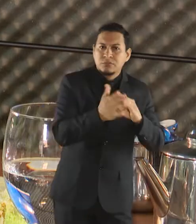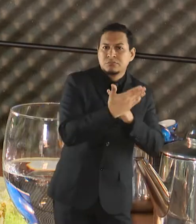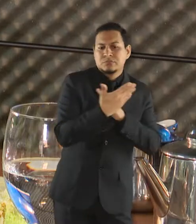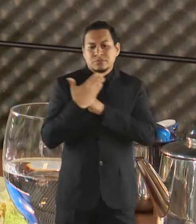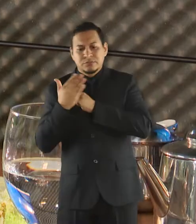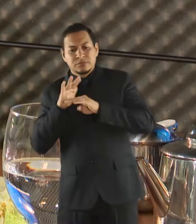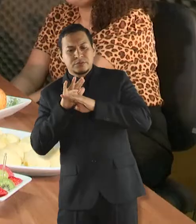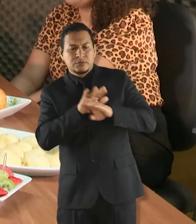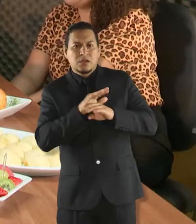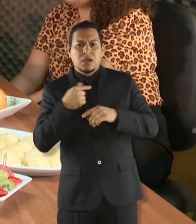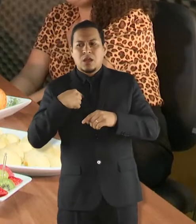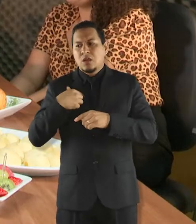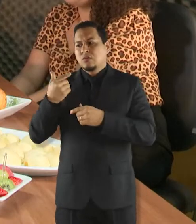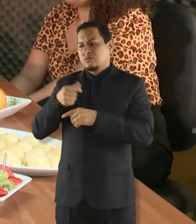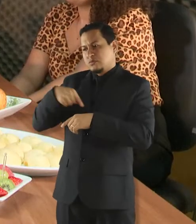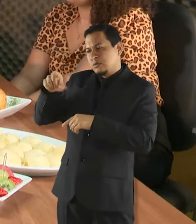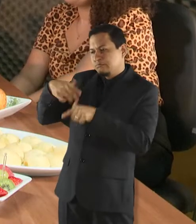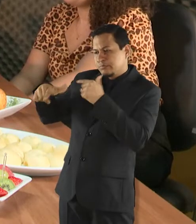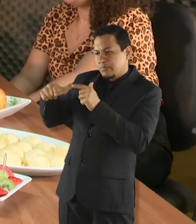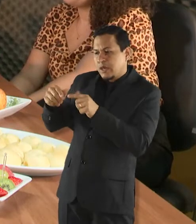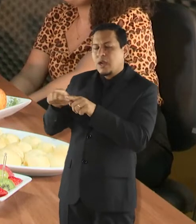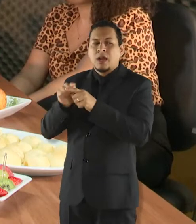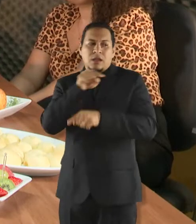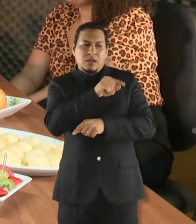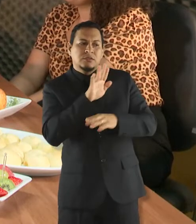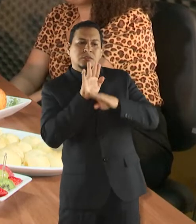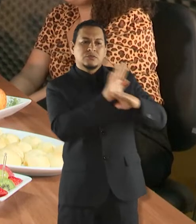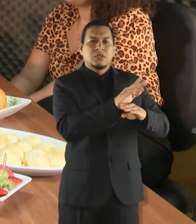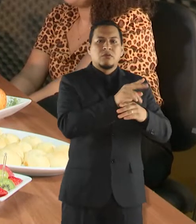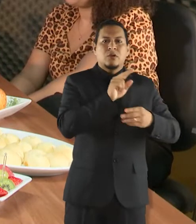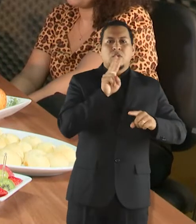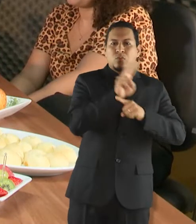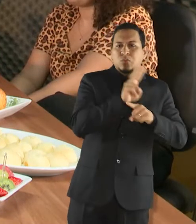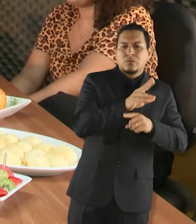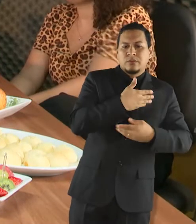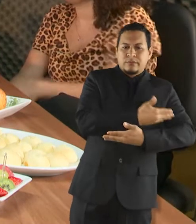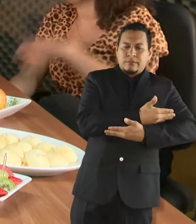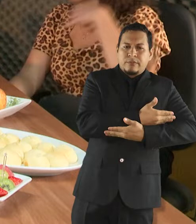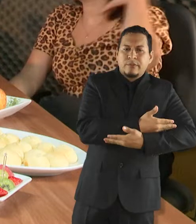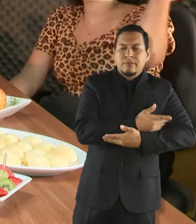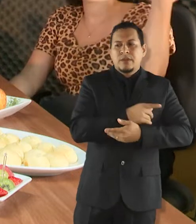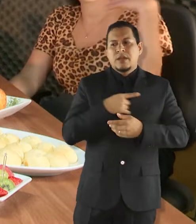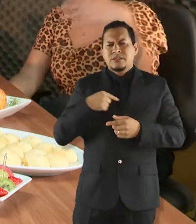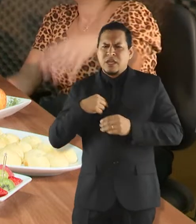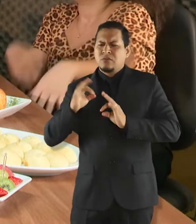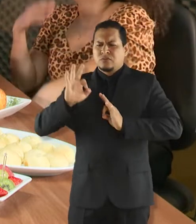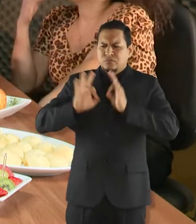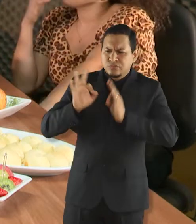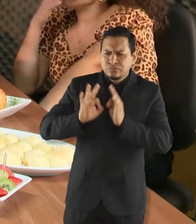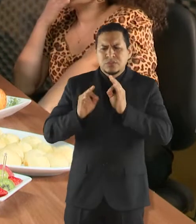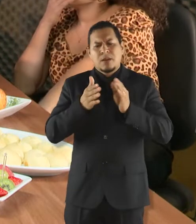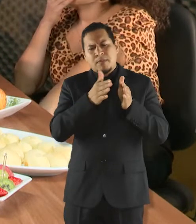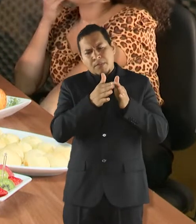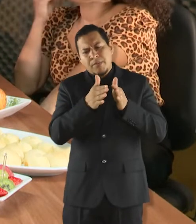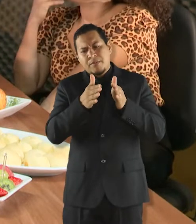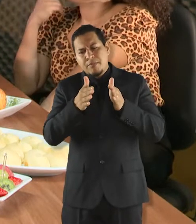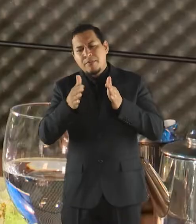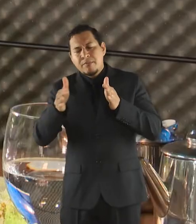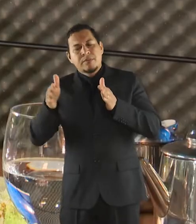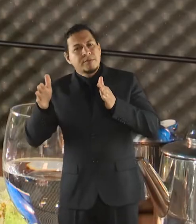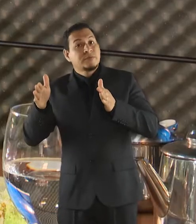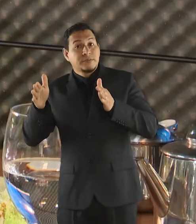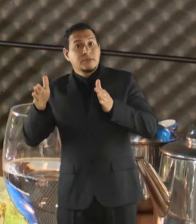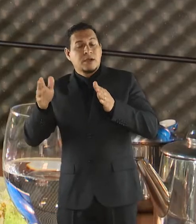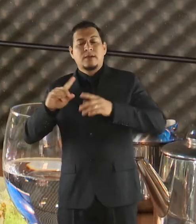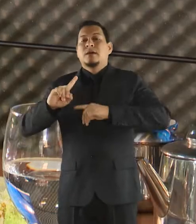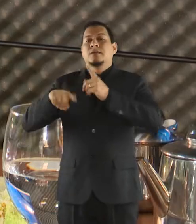eu trabalhava, né? A ajuda era essa, né? Então, assim... mas eu fui me organizando direitinho, né? E aí,